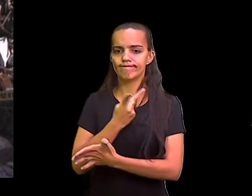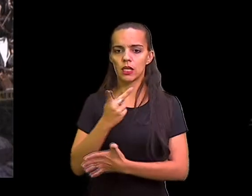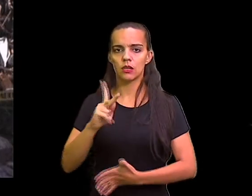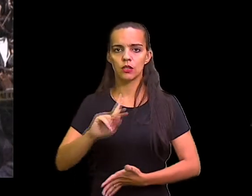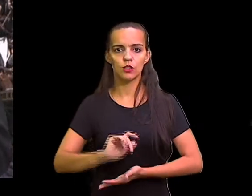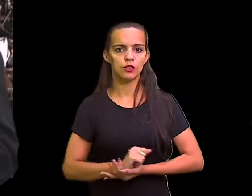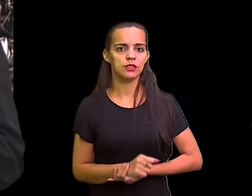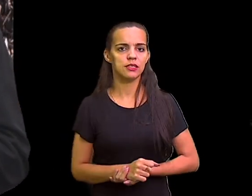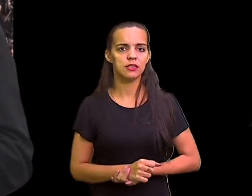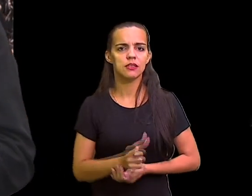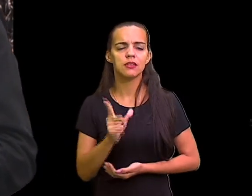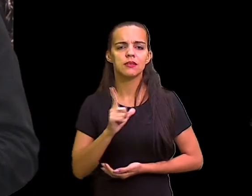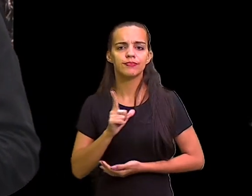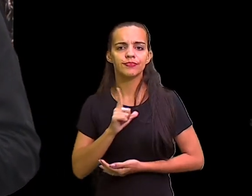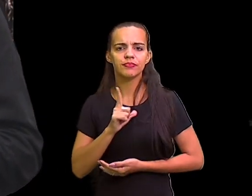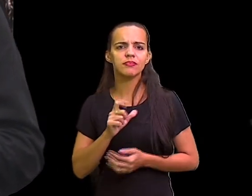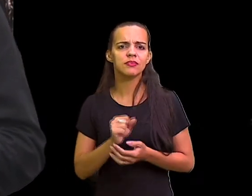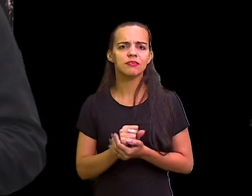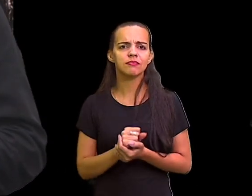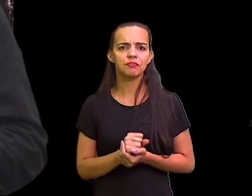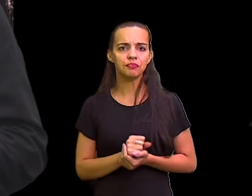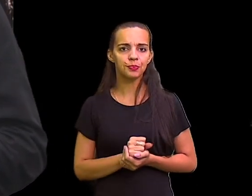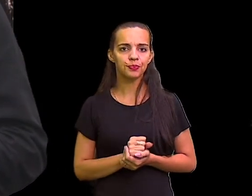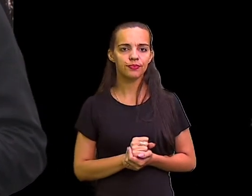que tem essa